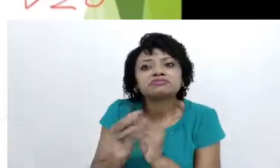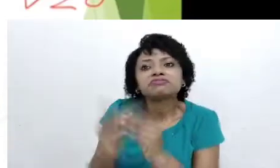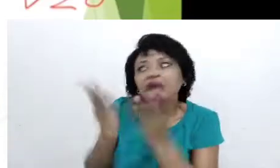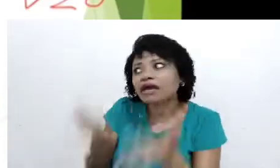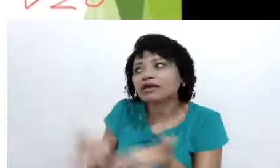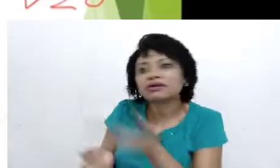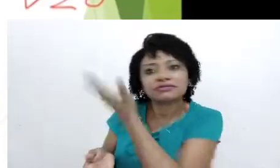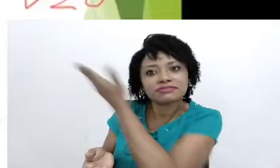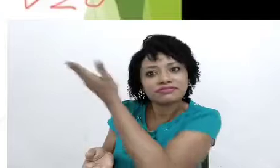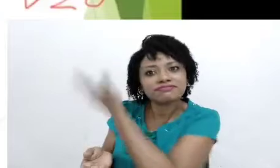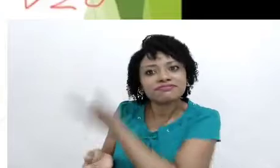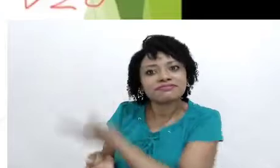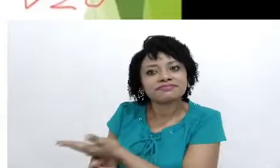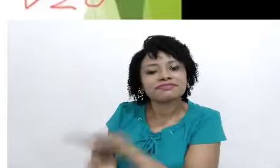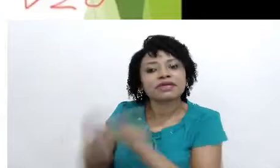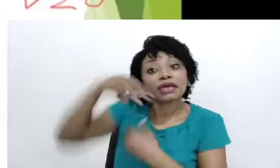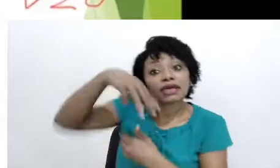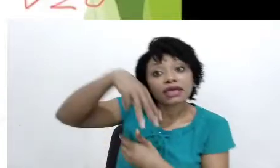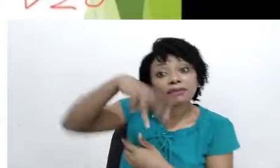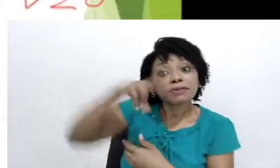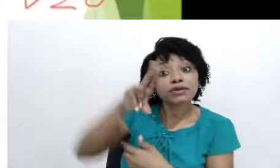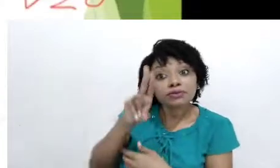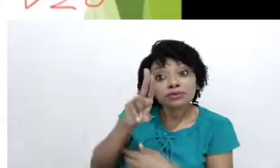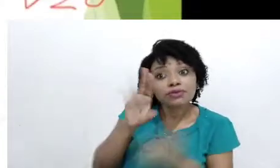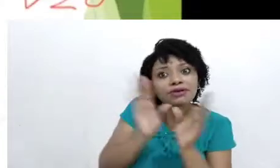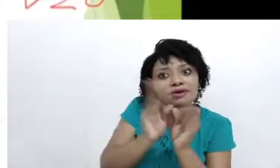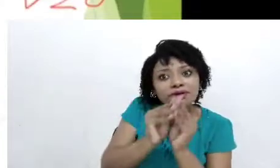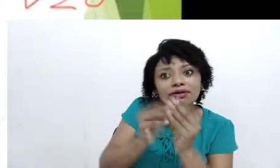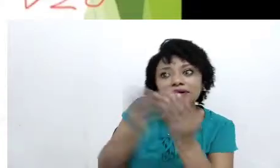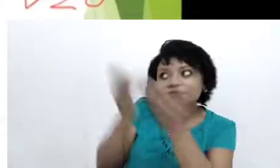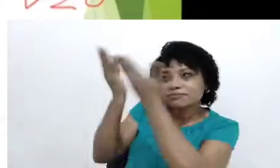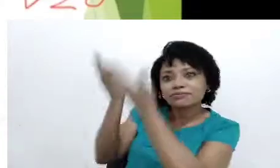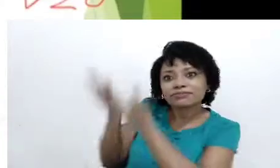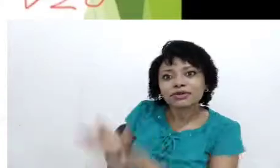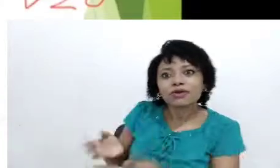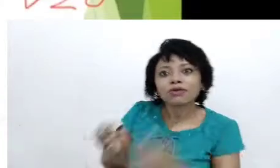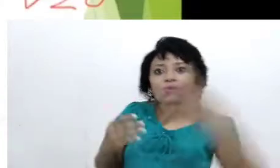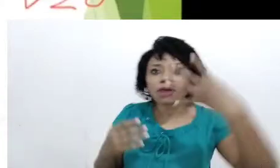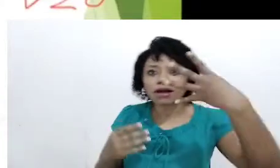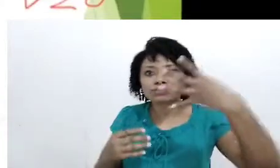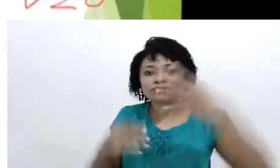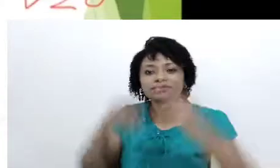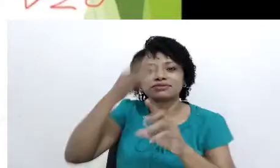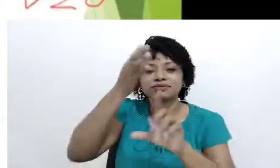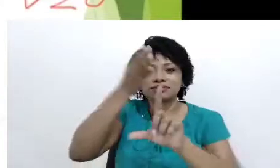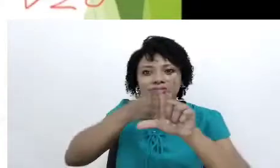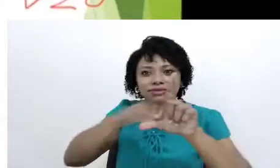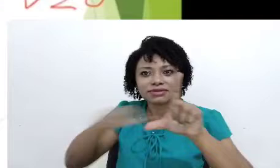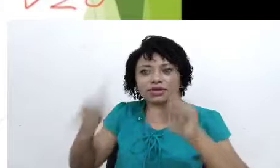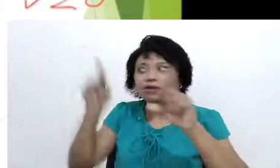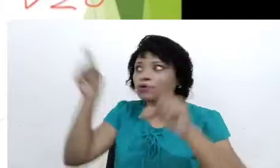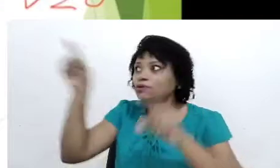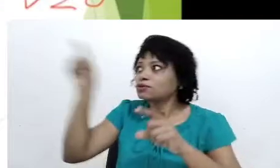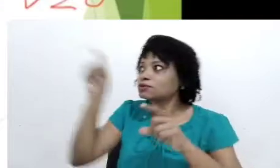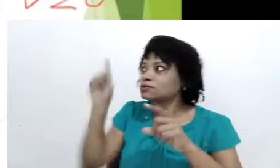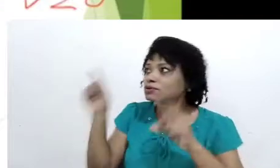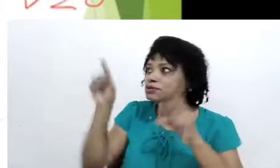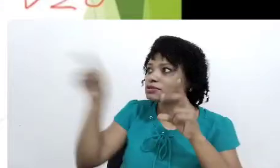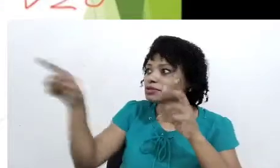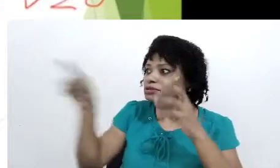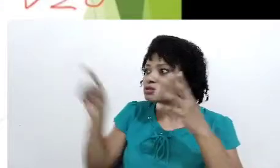uma reta decrescente. Basicamente, o movimento uniforme se resume a isso, a esses quatro